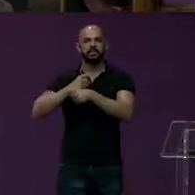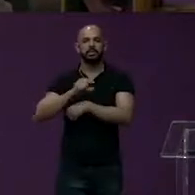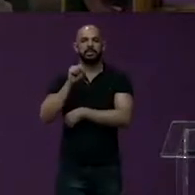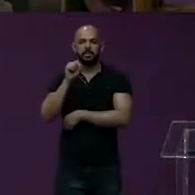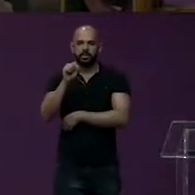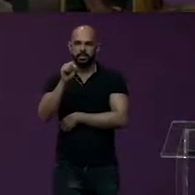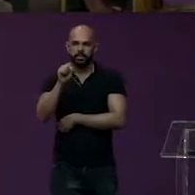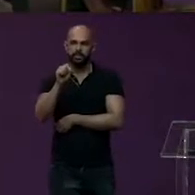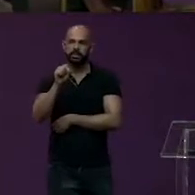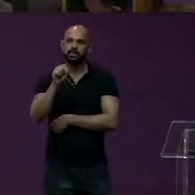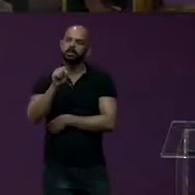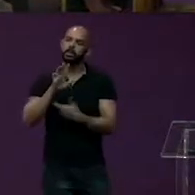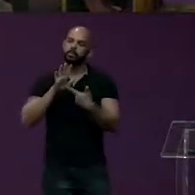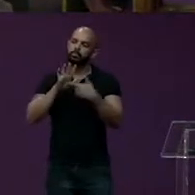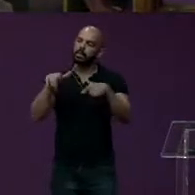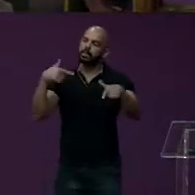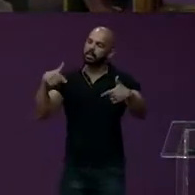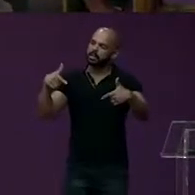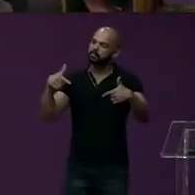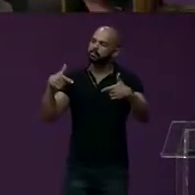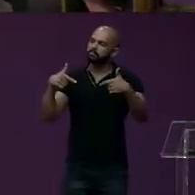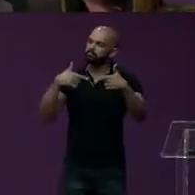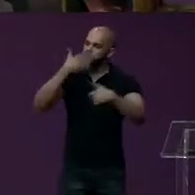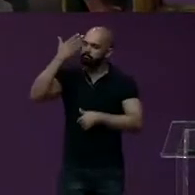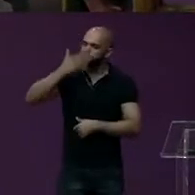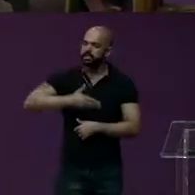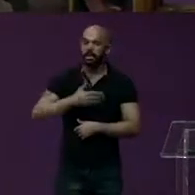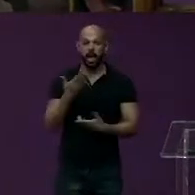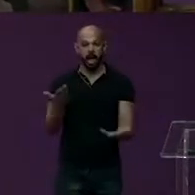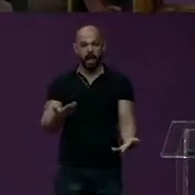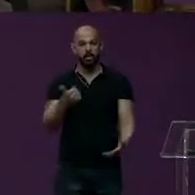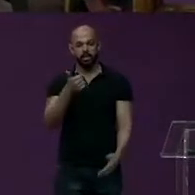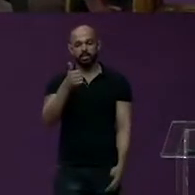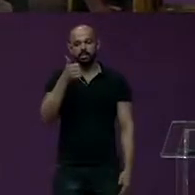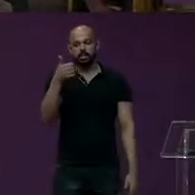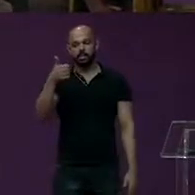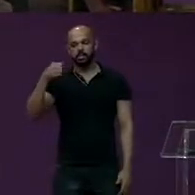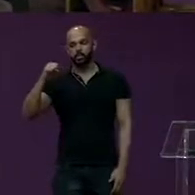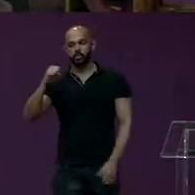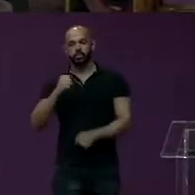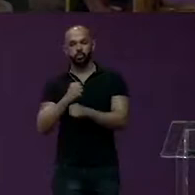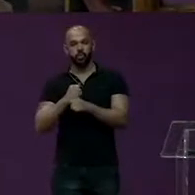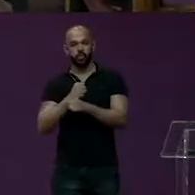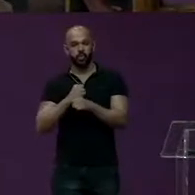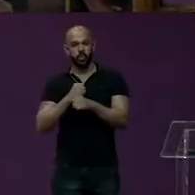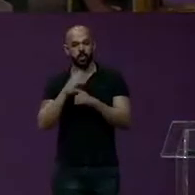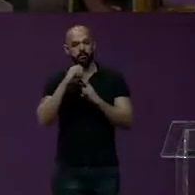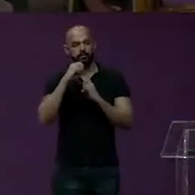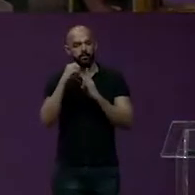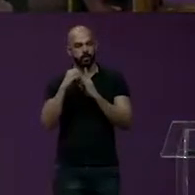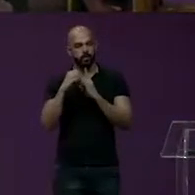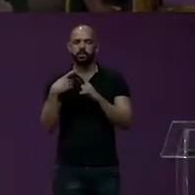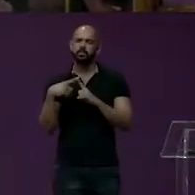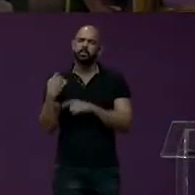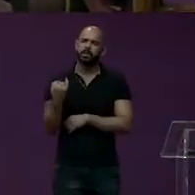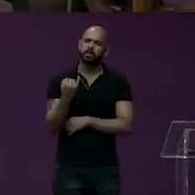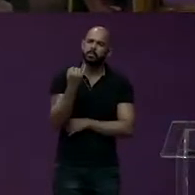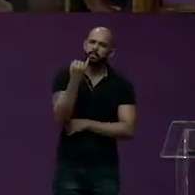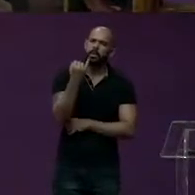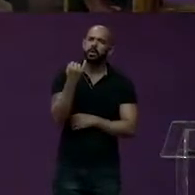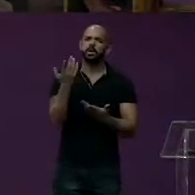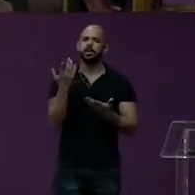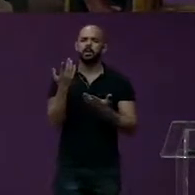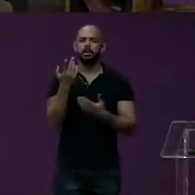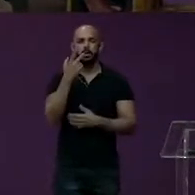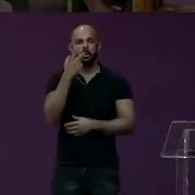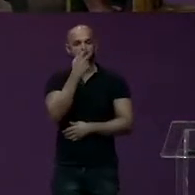mostrando esse trabalho de agora 118 anos da Fiocruz e por que a Fiocruz é importante